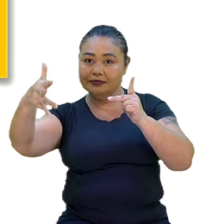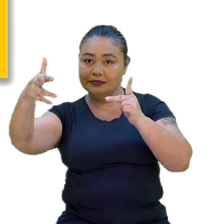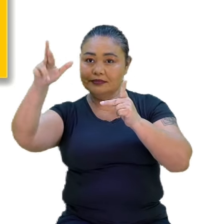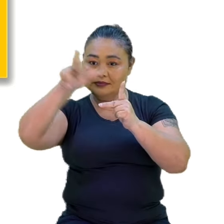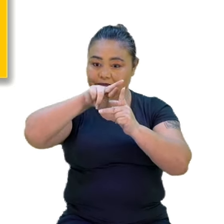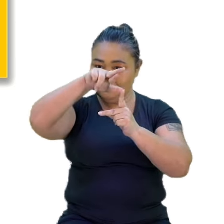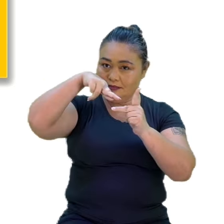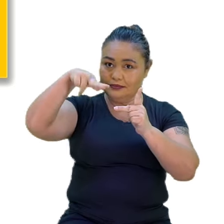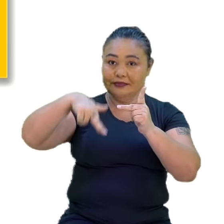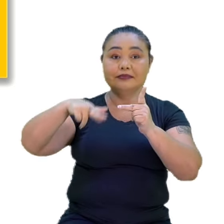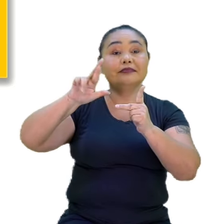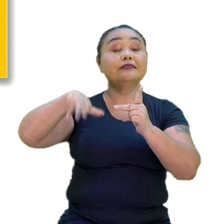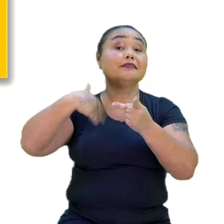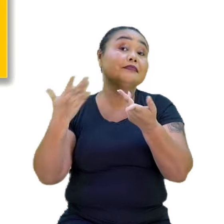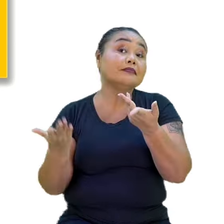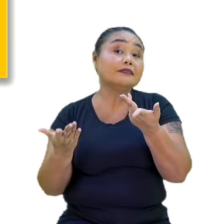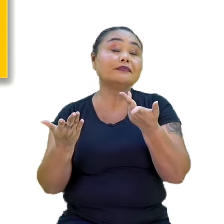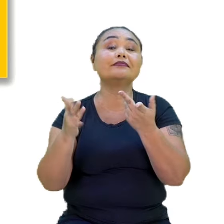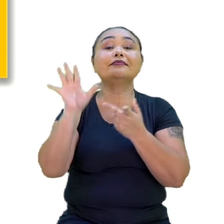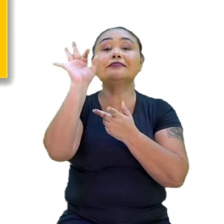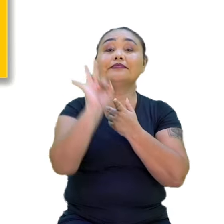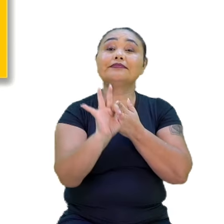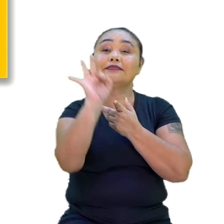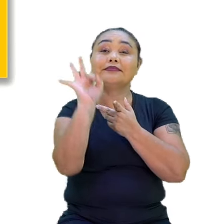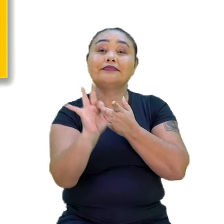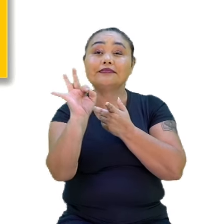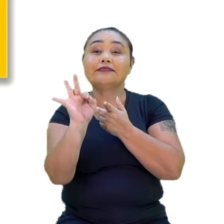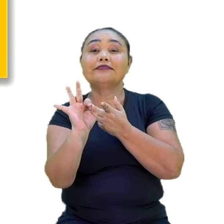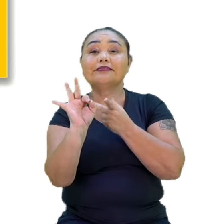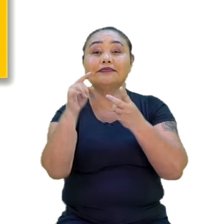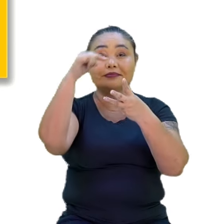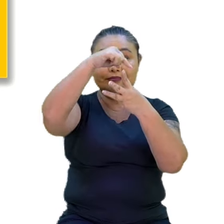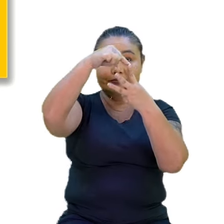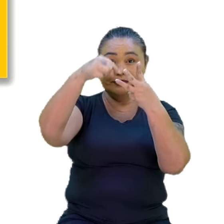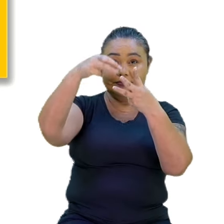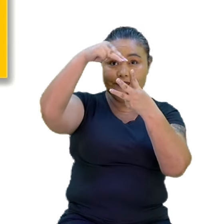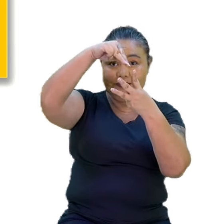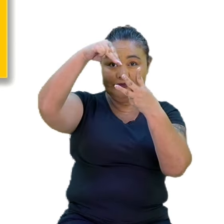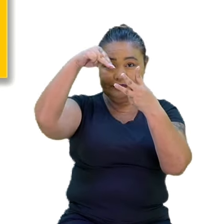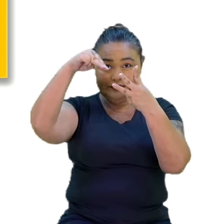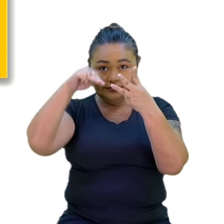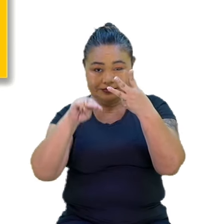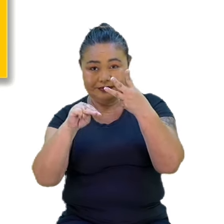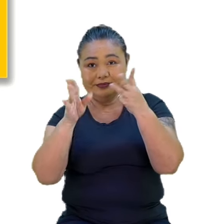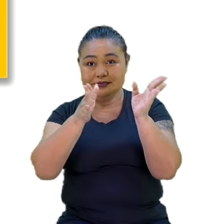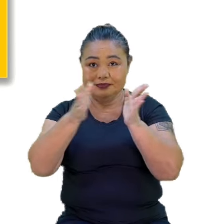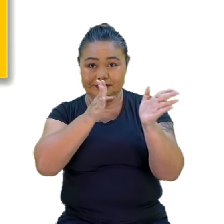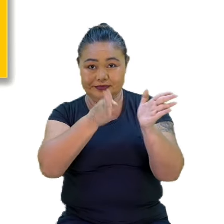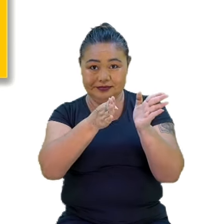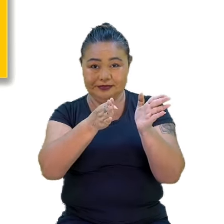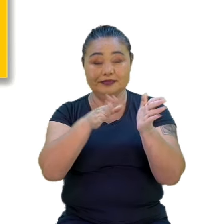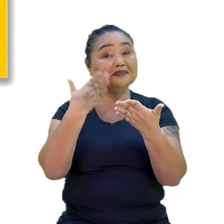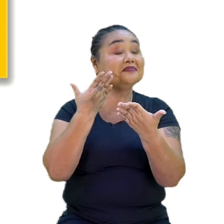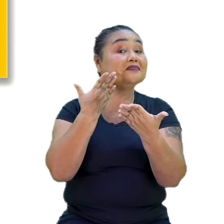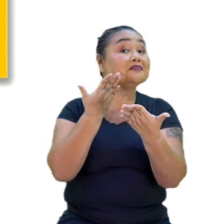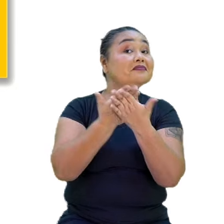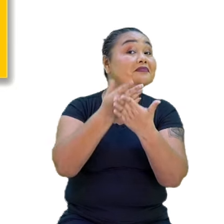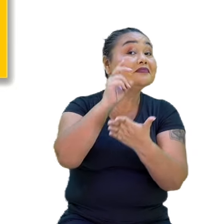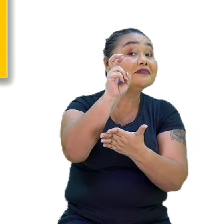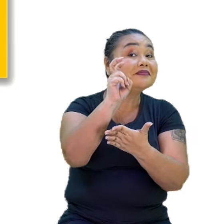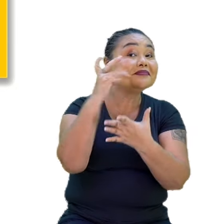trigonométricas e também a estatística as queridinhas moda média e mediana cinco aulinhas revisadas